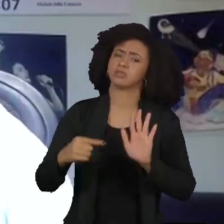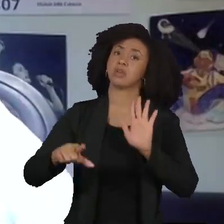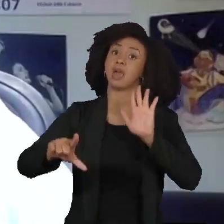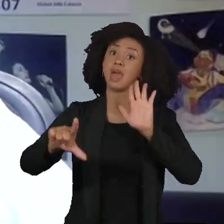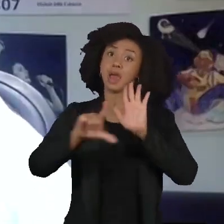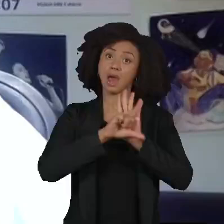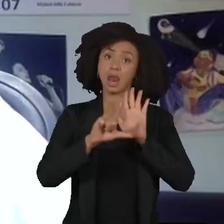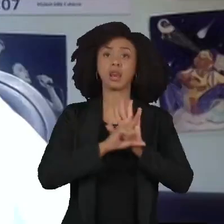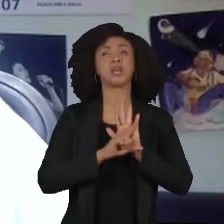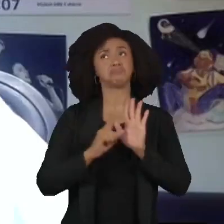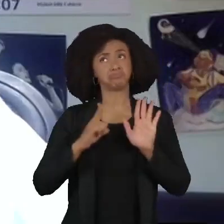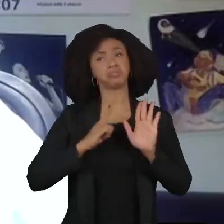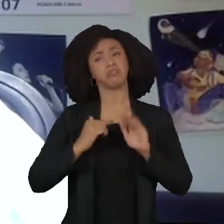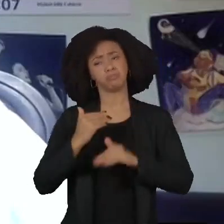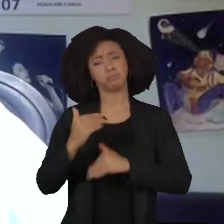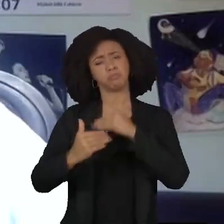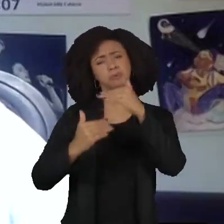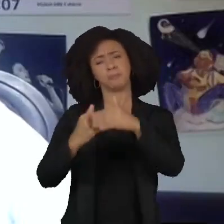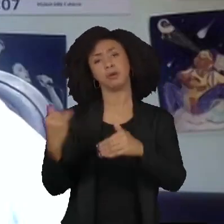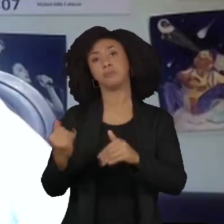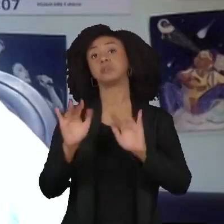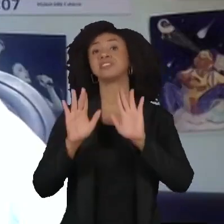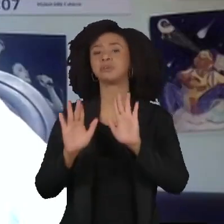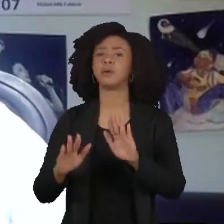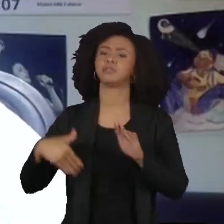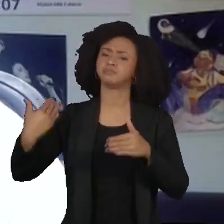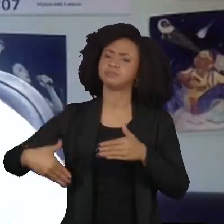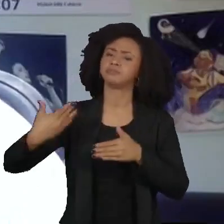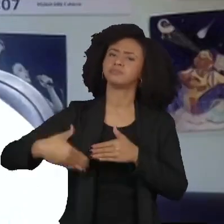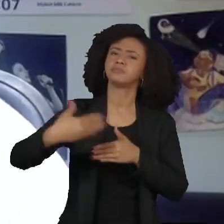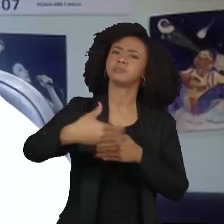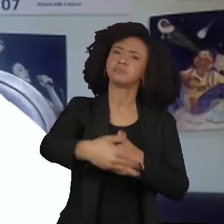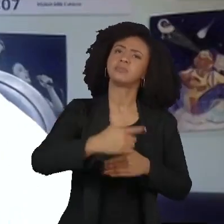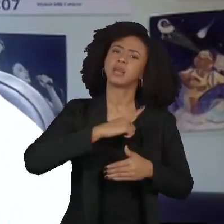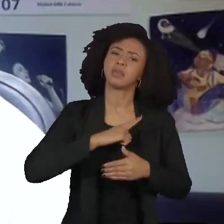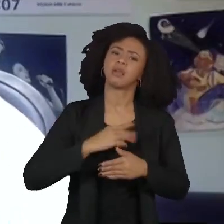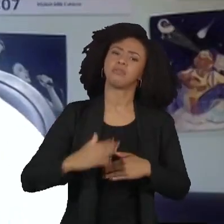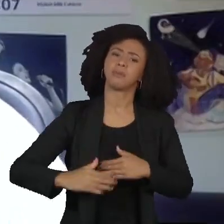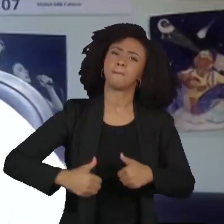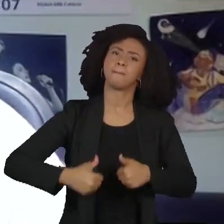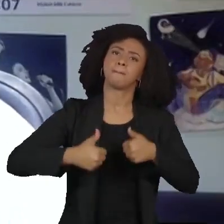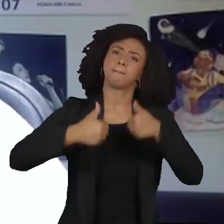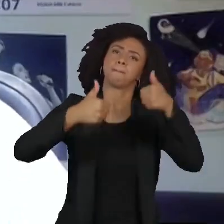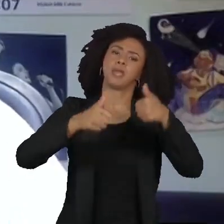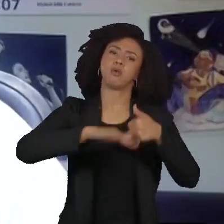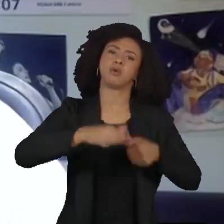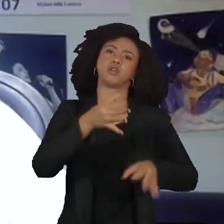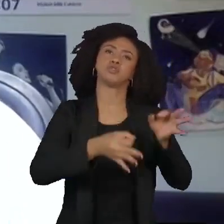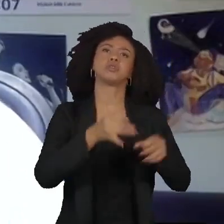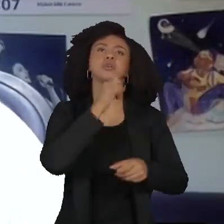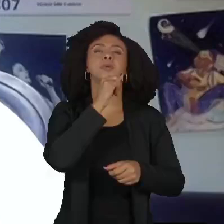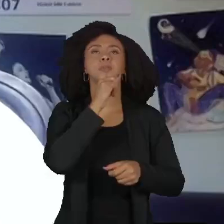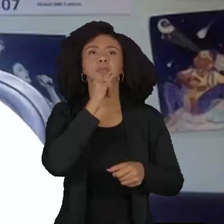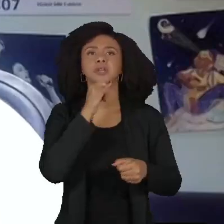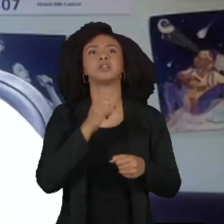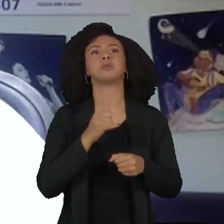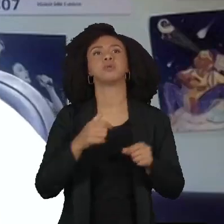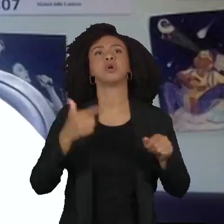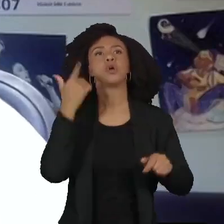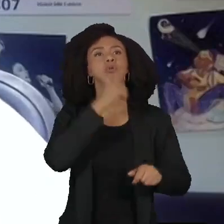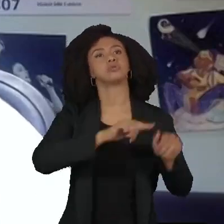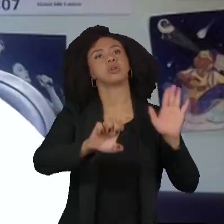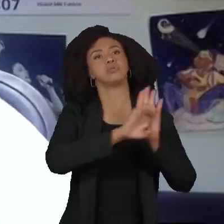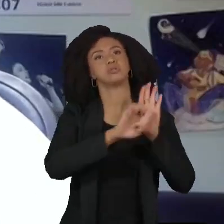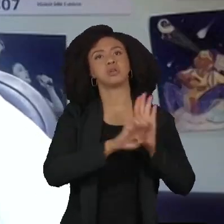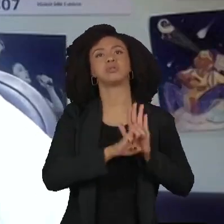nesse sentido. E a partir disso nós tivemos aí, né, alguns avanços jurídicos, como o Estatuto da Igualdade Racial,